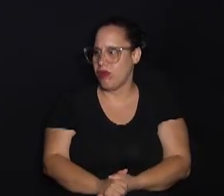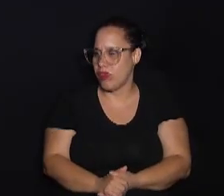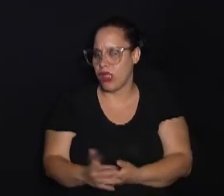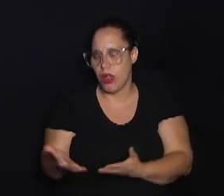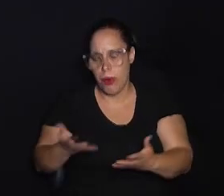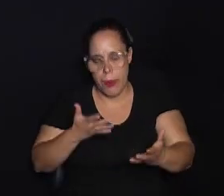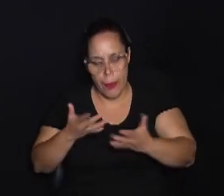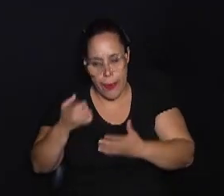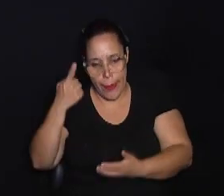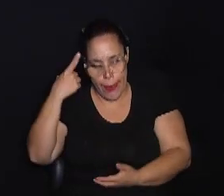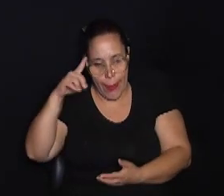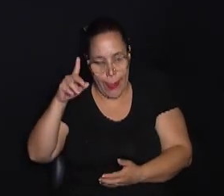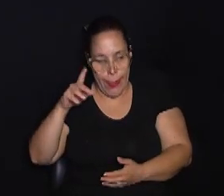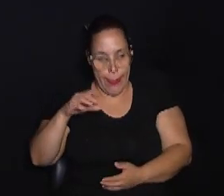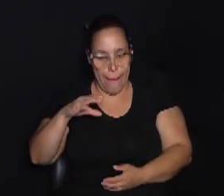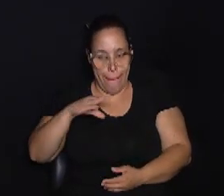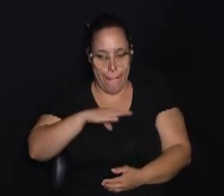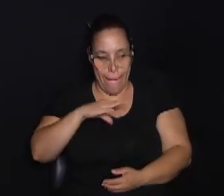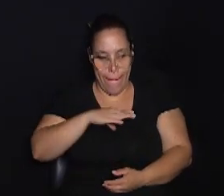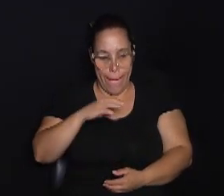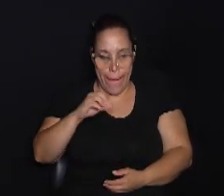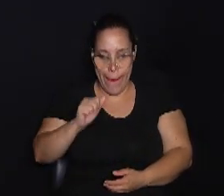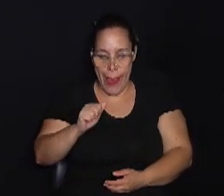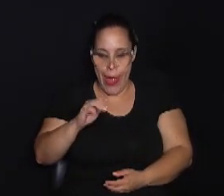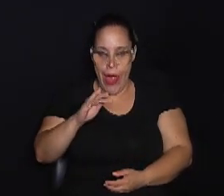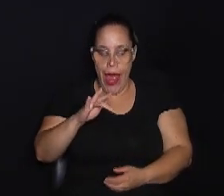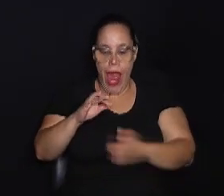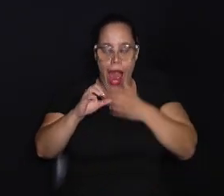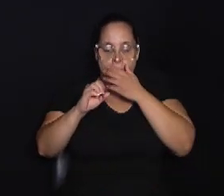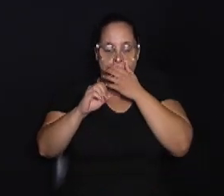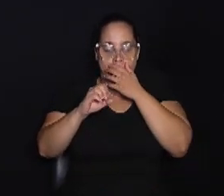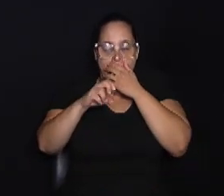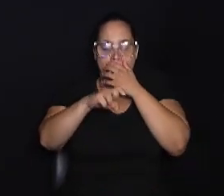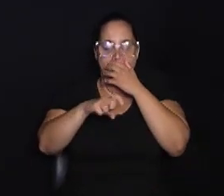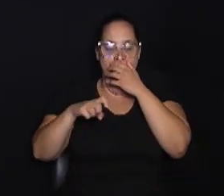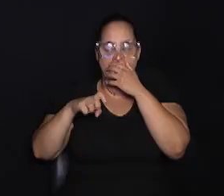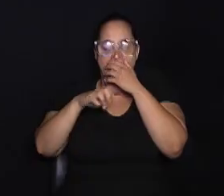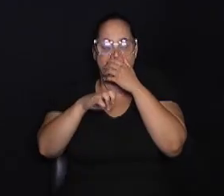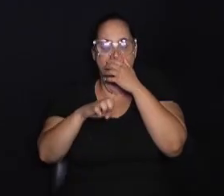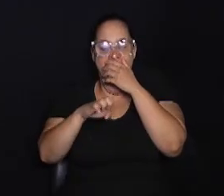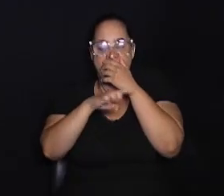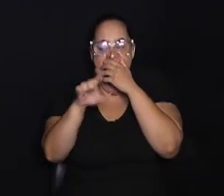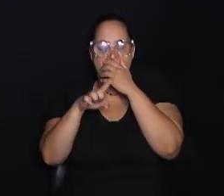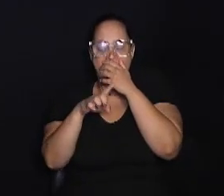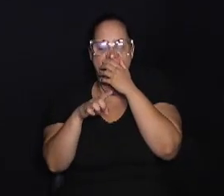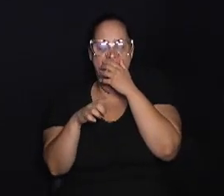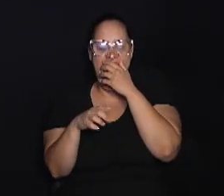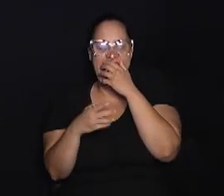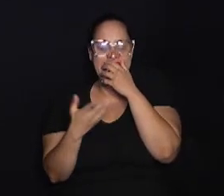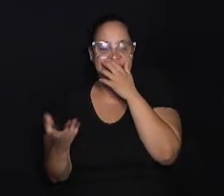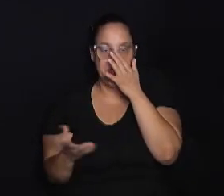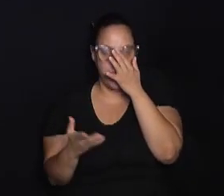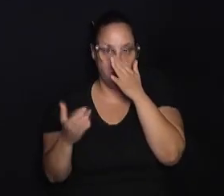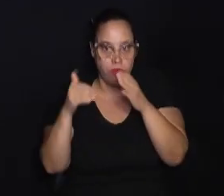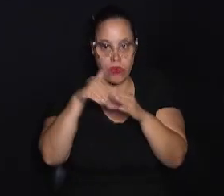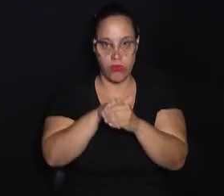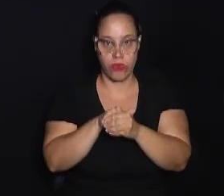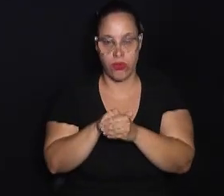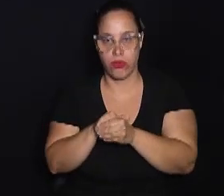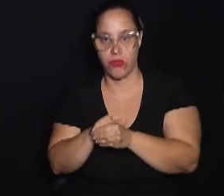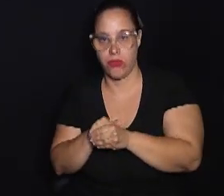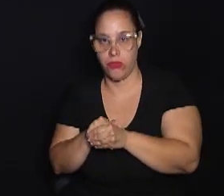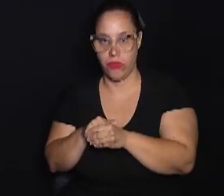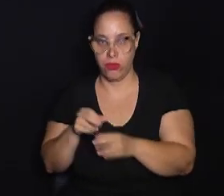ter o Dia Municipal do Afoxé Ilê Ogum, também remetendo a uma situação que aconteceu na eleição